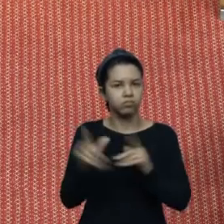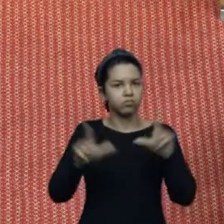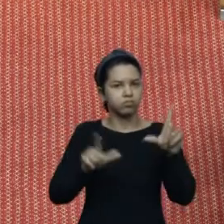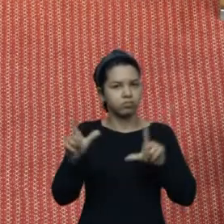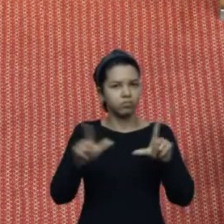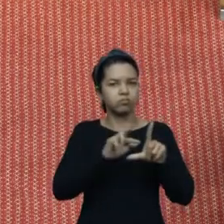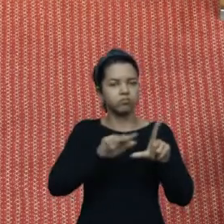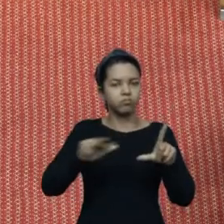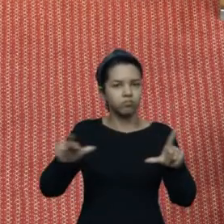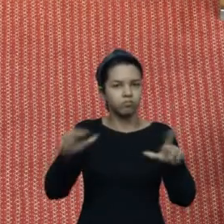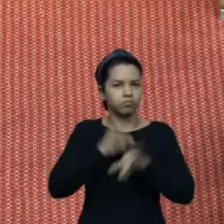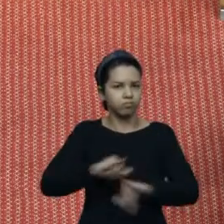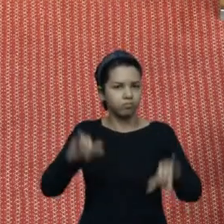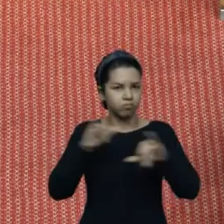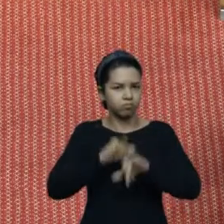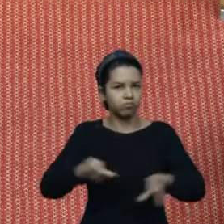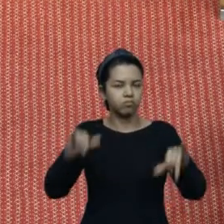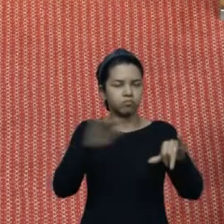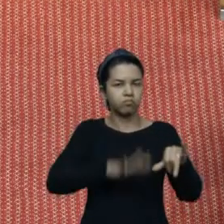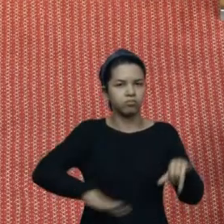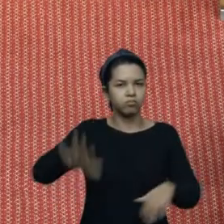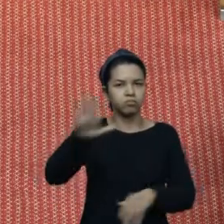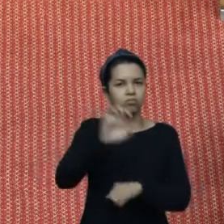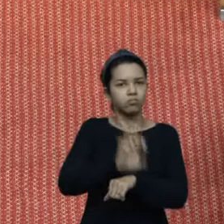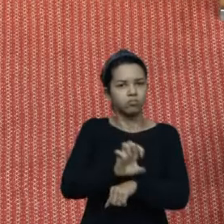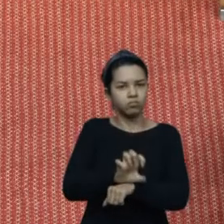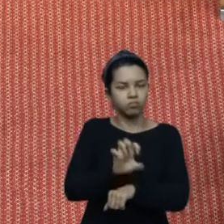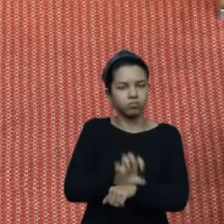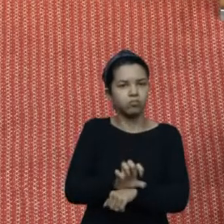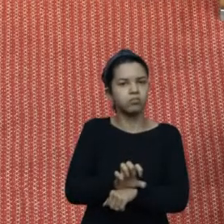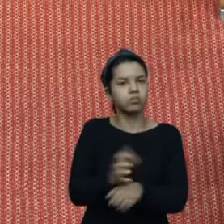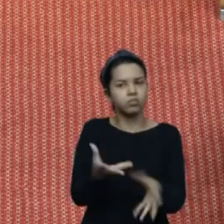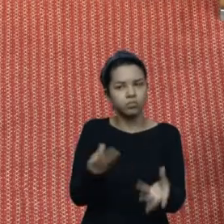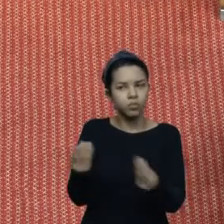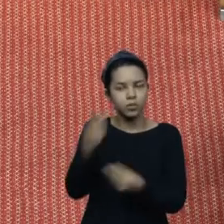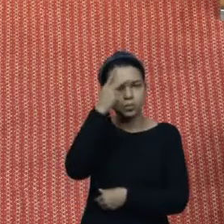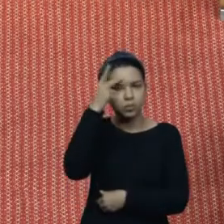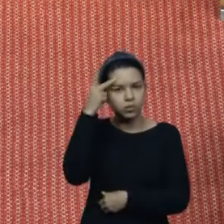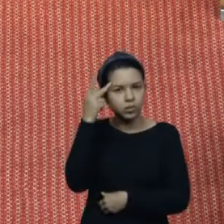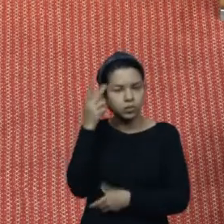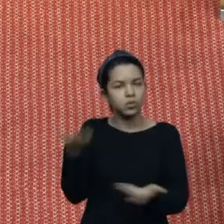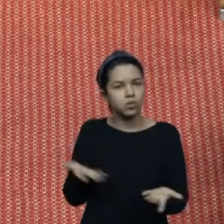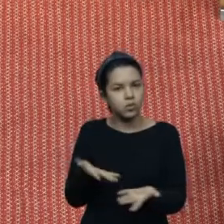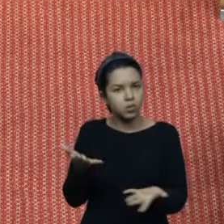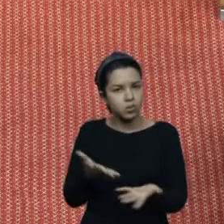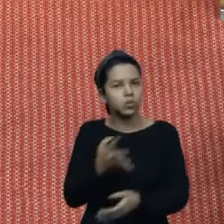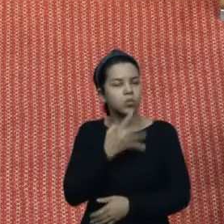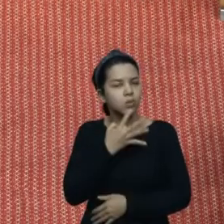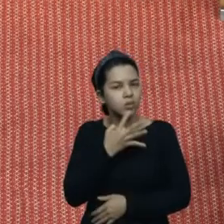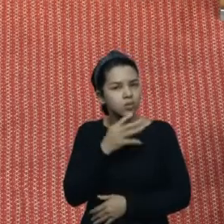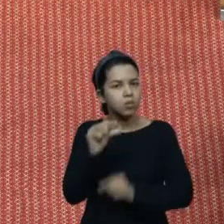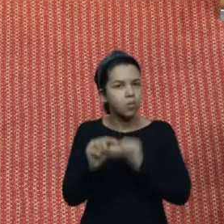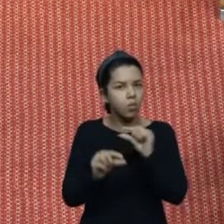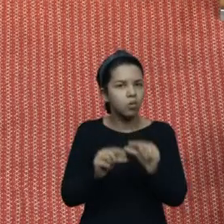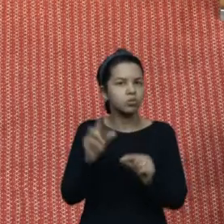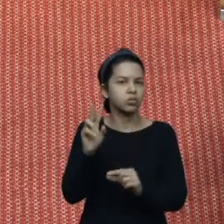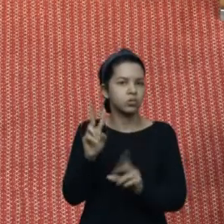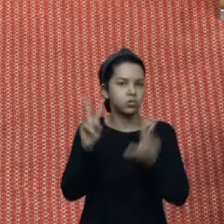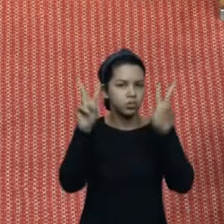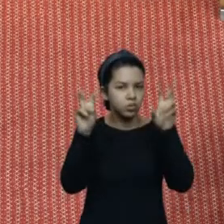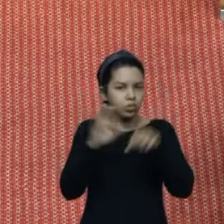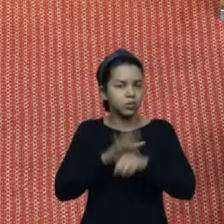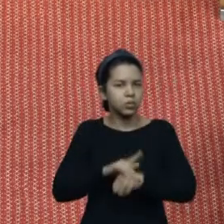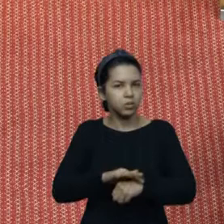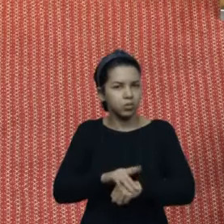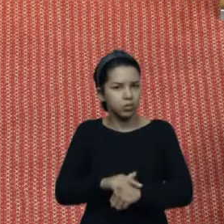inteiro. Então, muitas pessoas hoje vão ter o conhecimento, vão conhecer alguma coisa sobre a doença, como, da